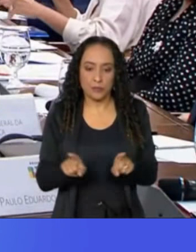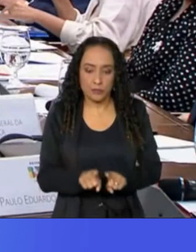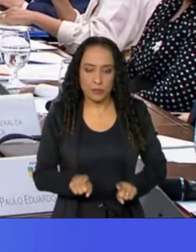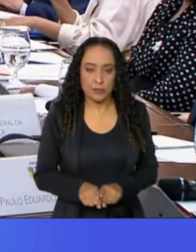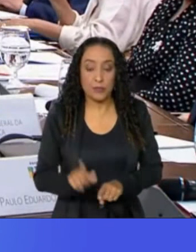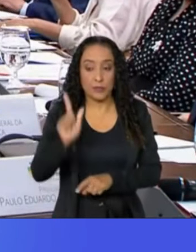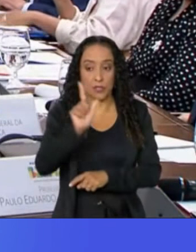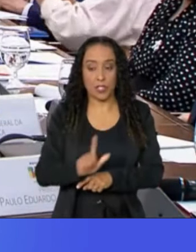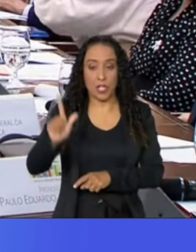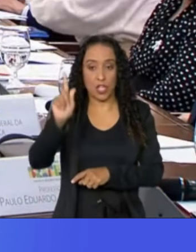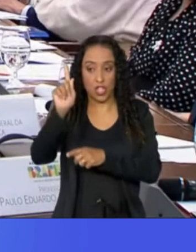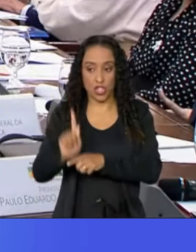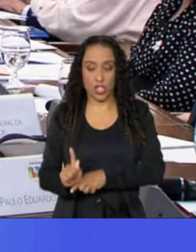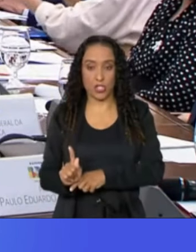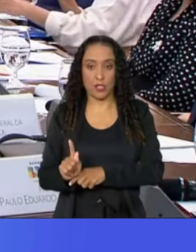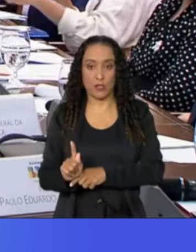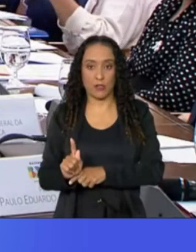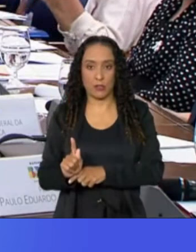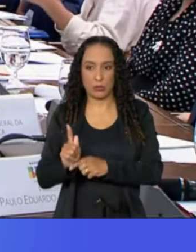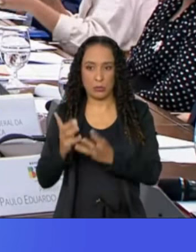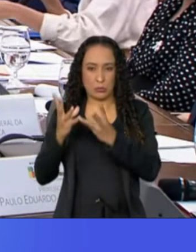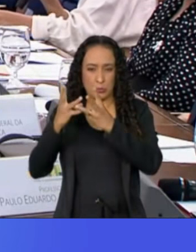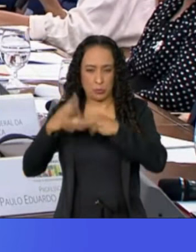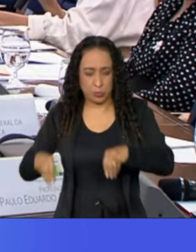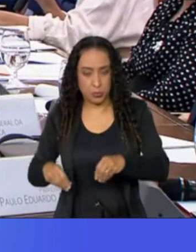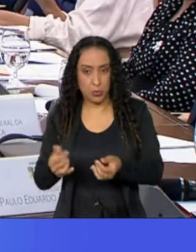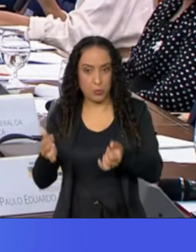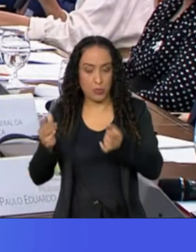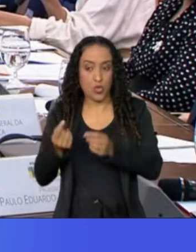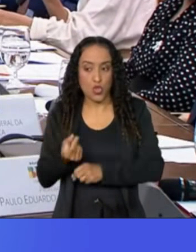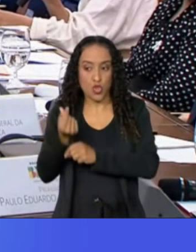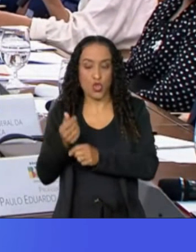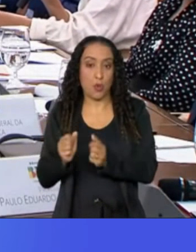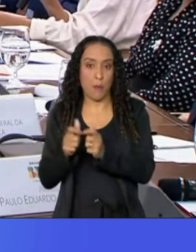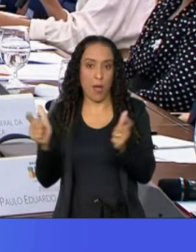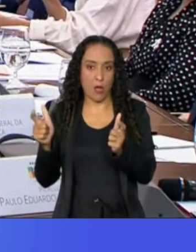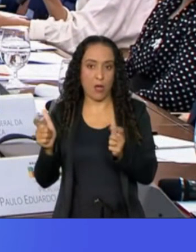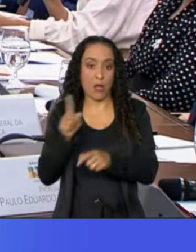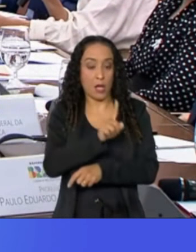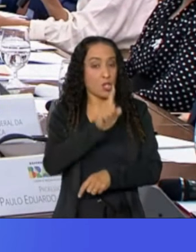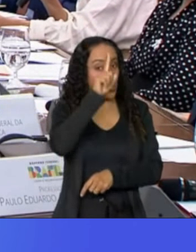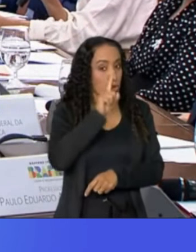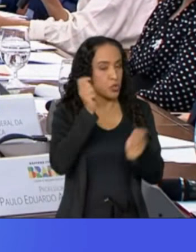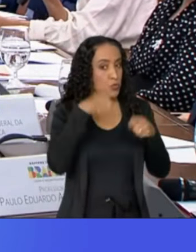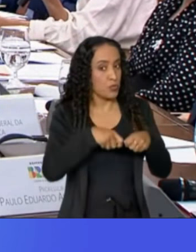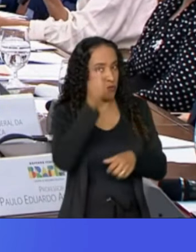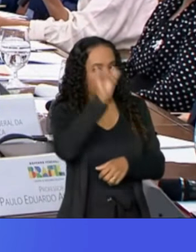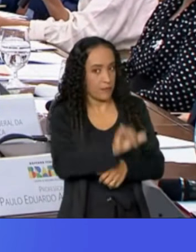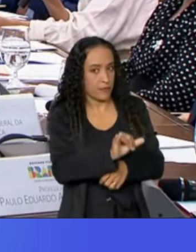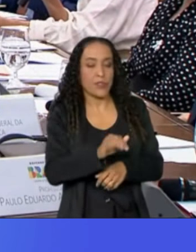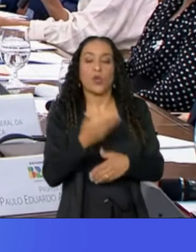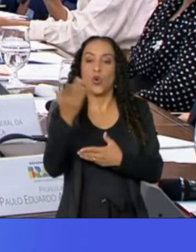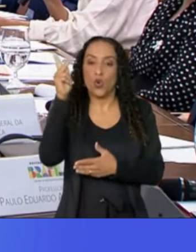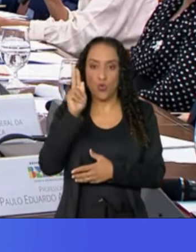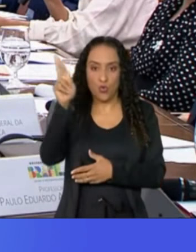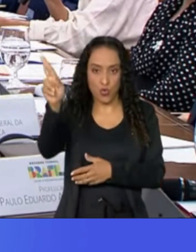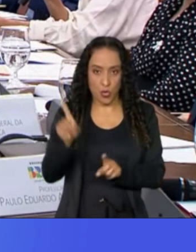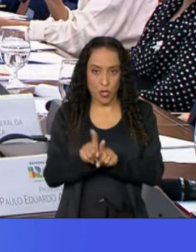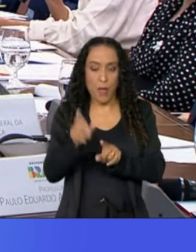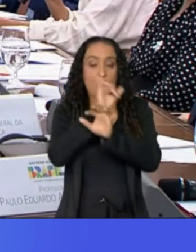gestão do desastre o custo é incomparavelmente maior na gestão do Risco nós podemos prevenir o senhor também